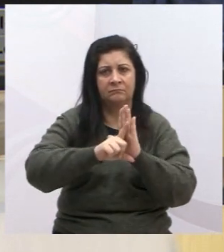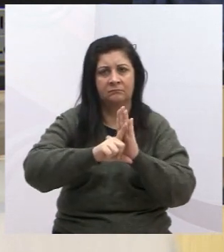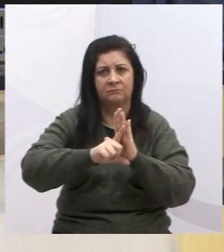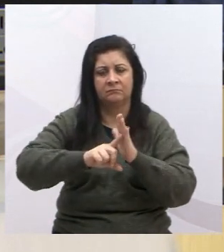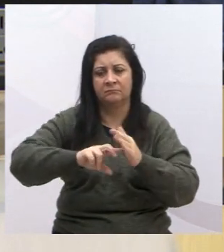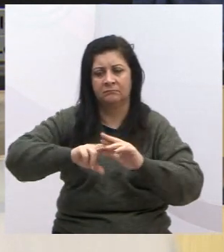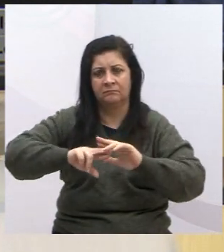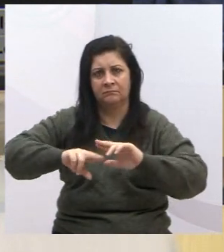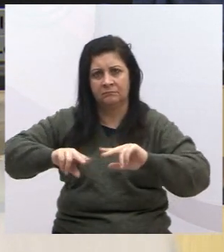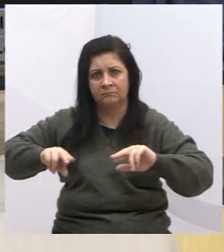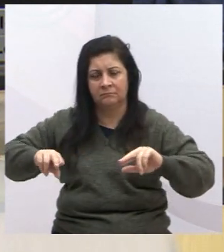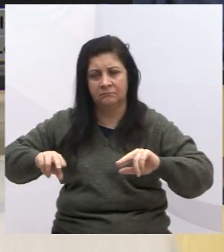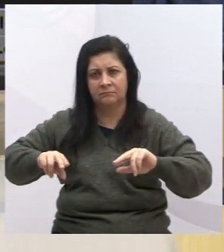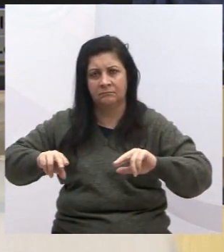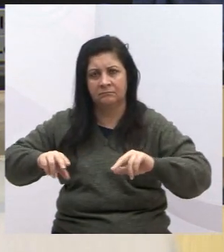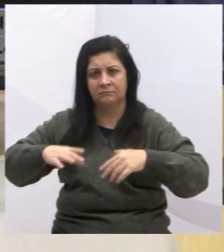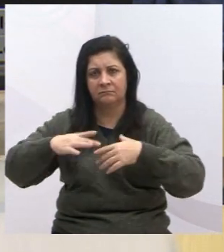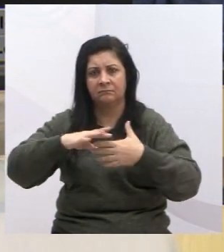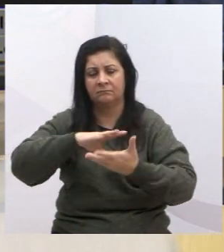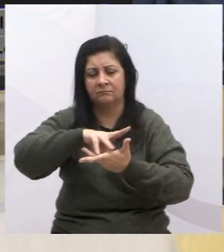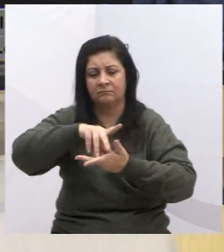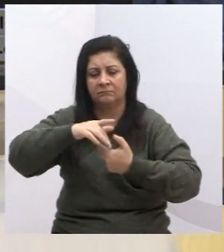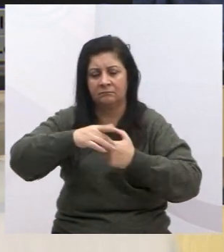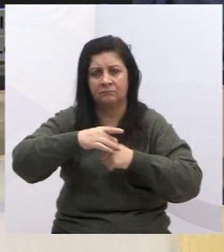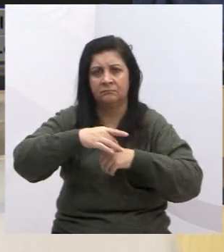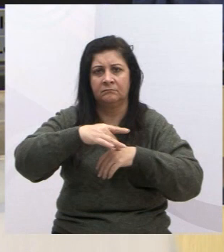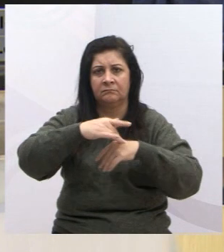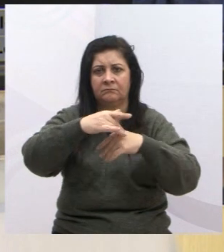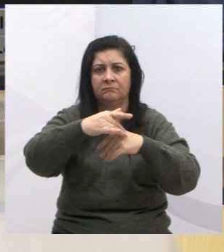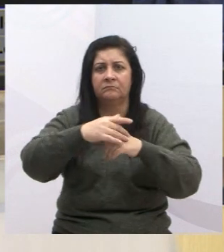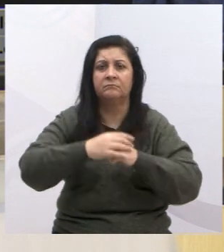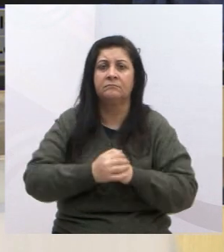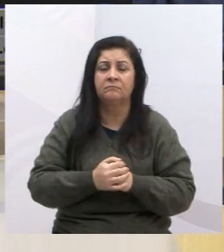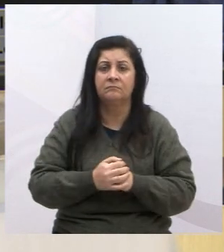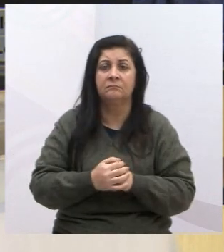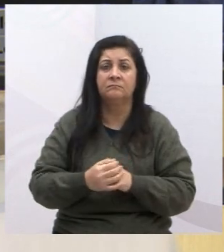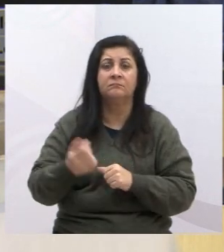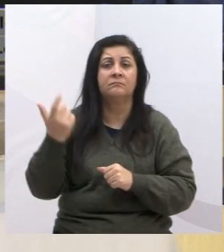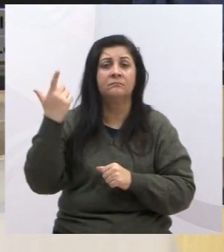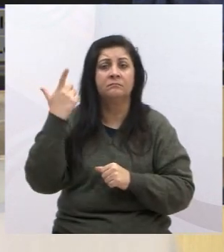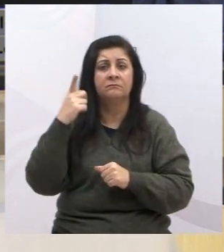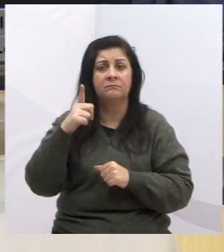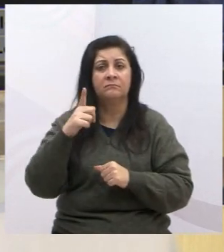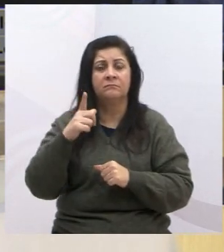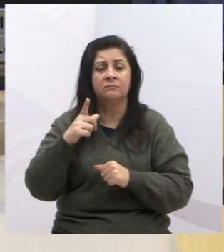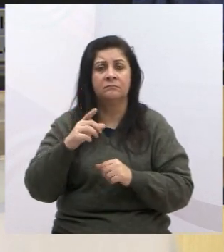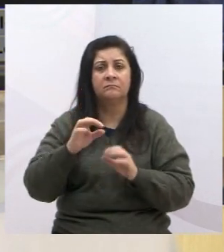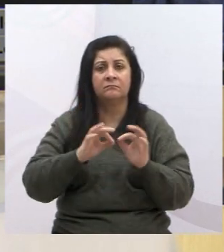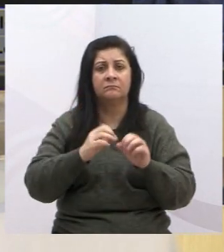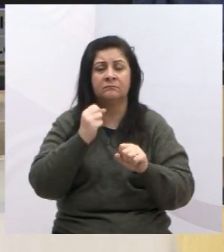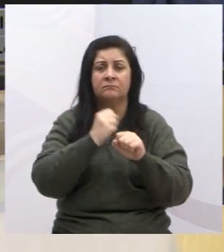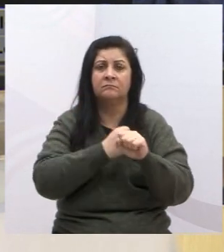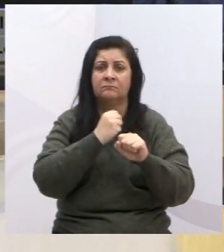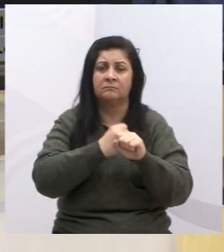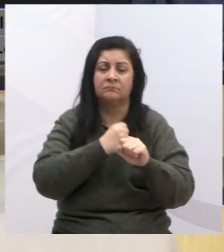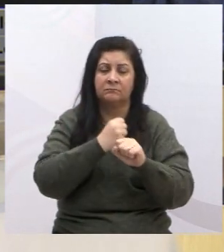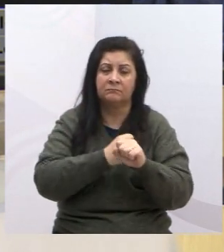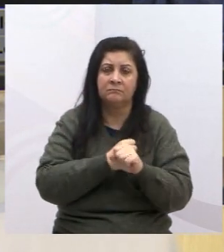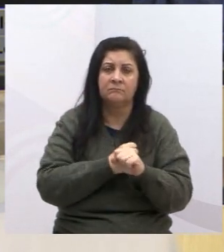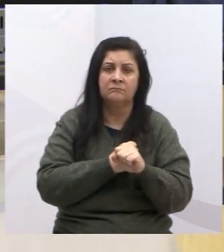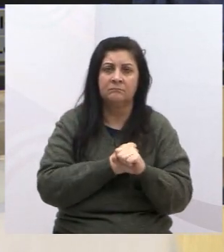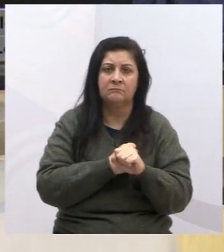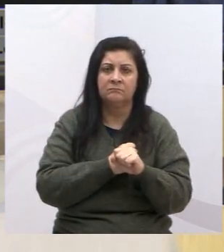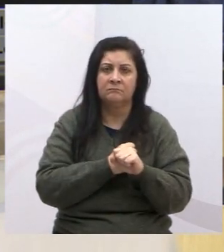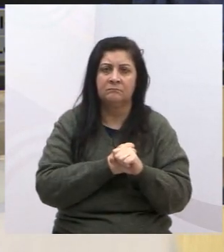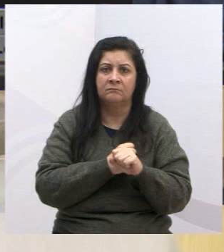e sustentabilidade, para que o município possa realizar obras para entubamento ou construção